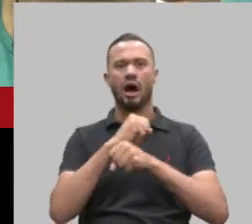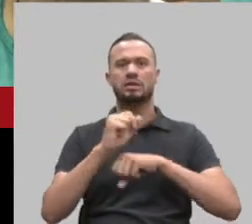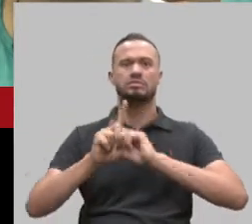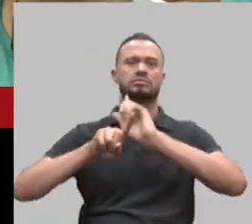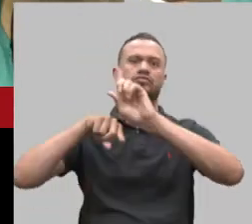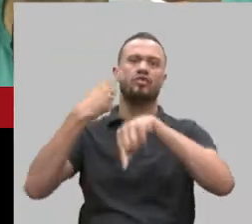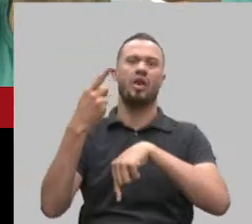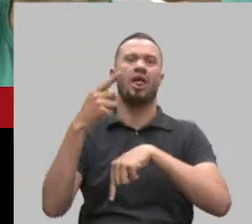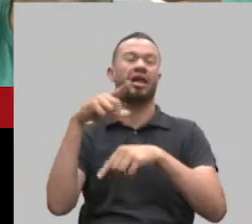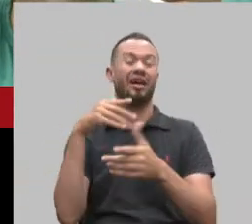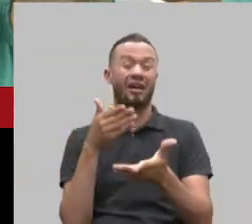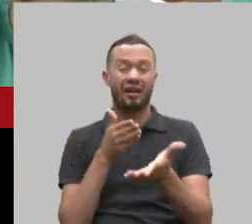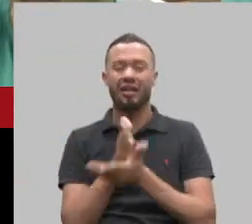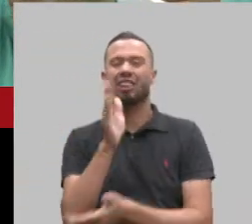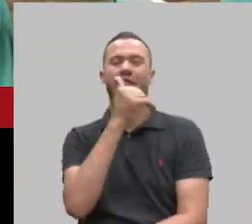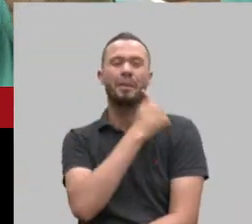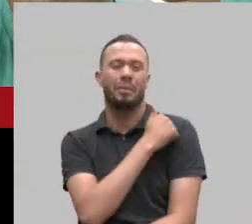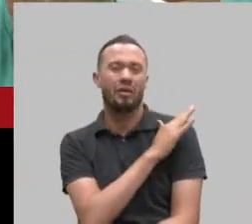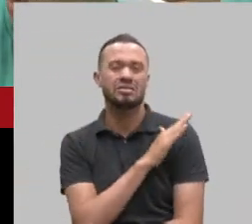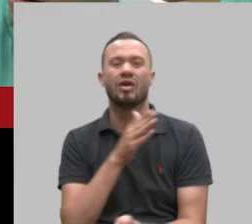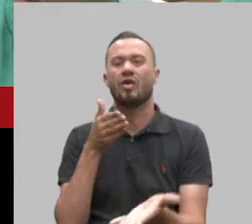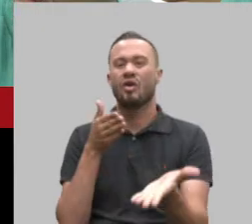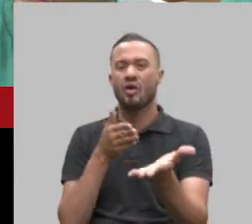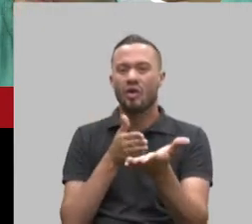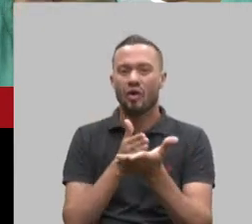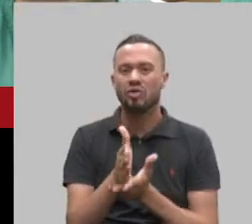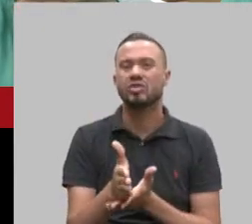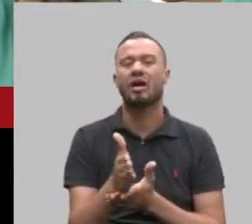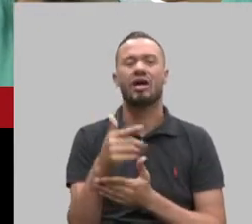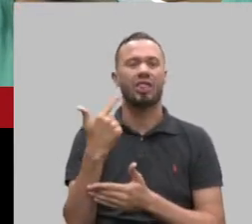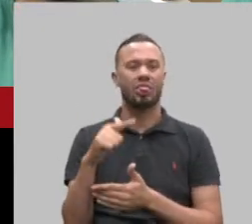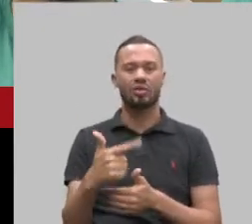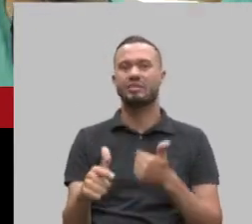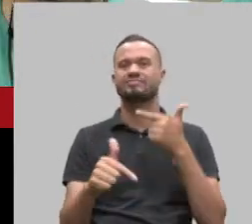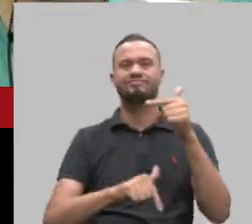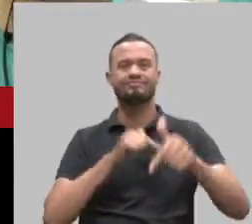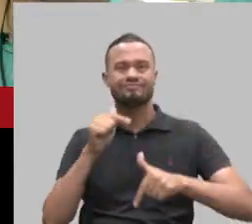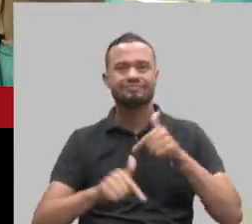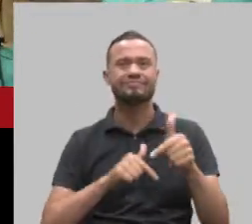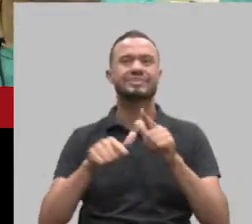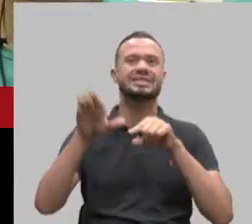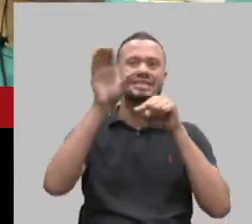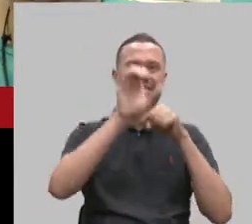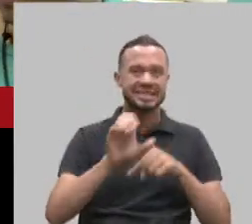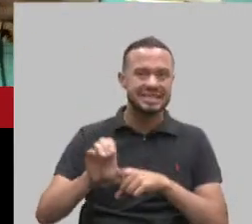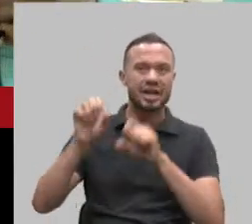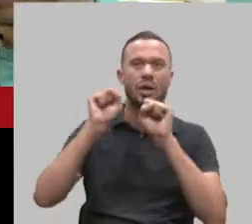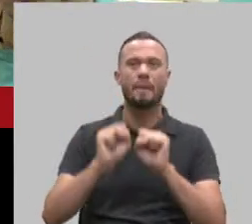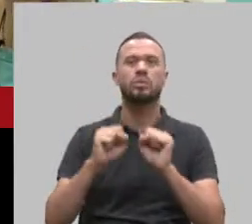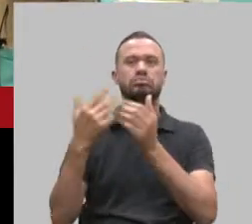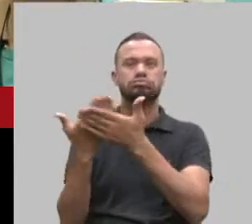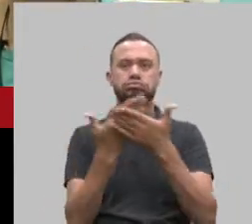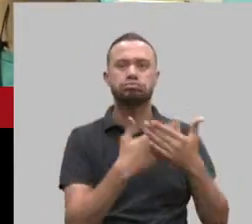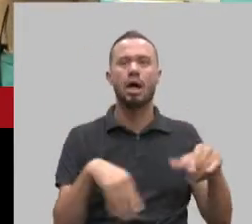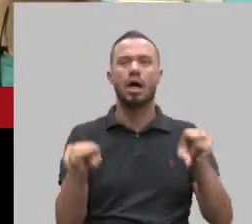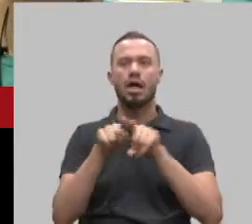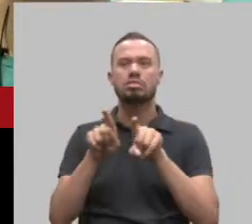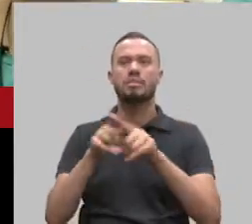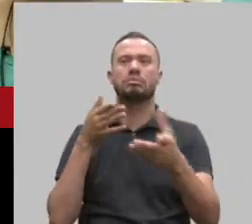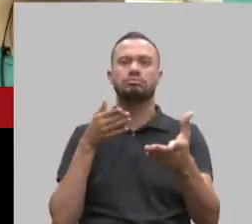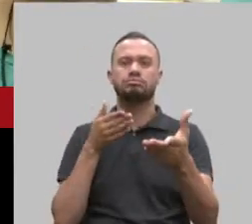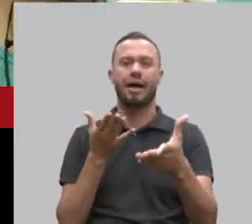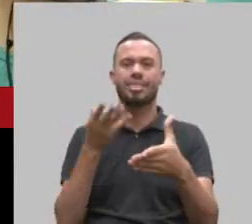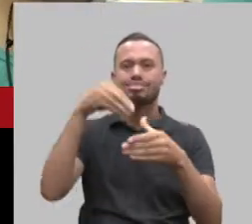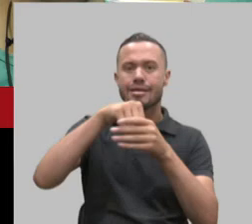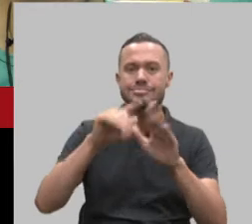preconceitos ter que lidar com faltas de ações por parte do estado dele poder estudar dele poder entrar numa sala de aula e